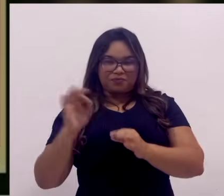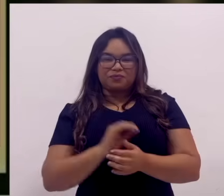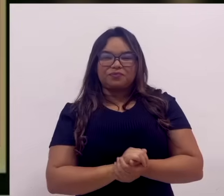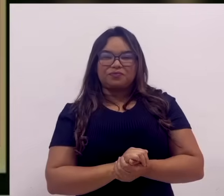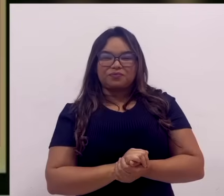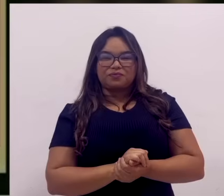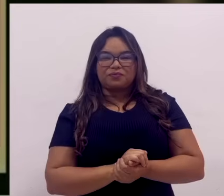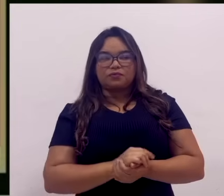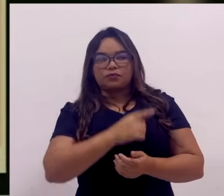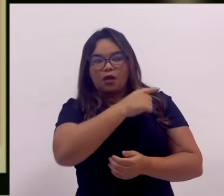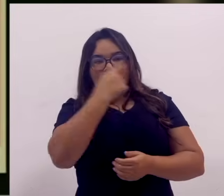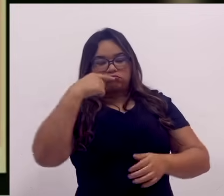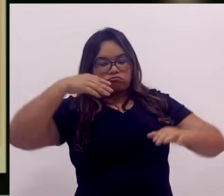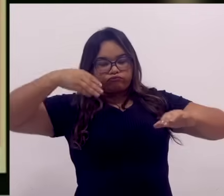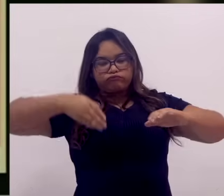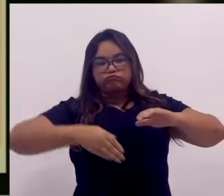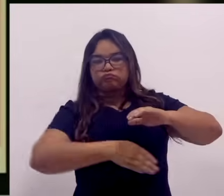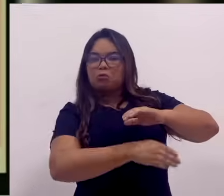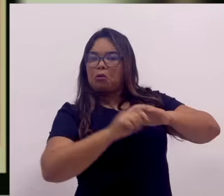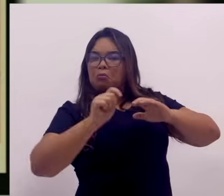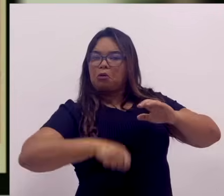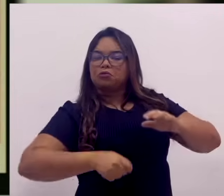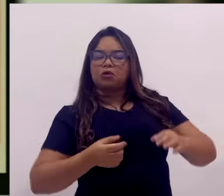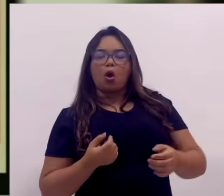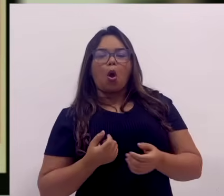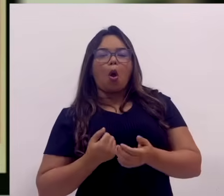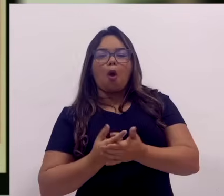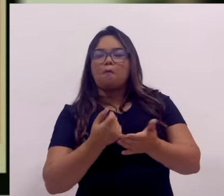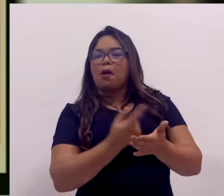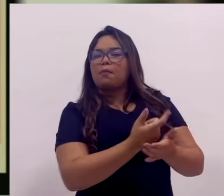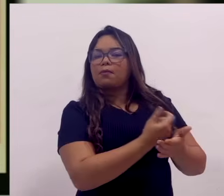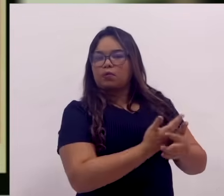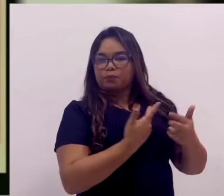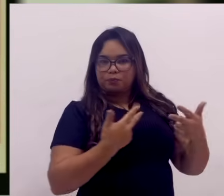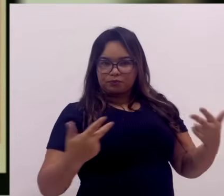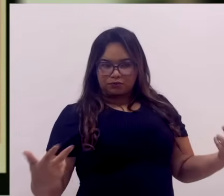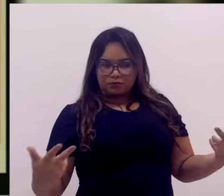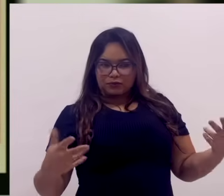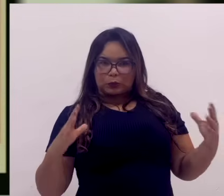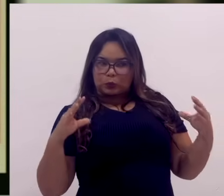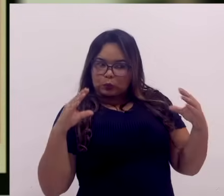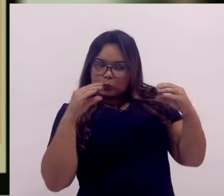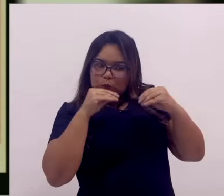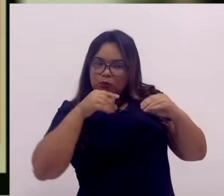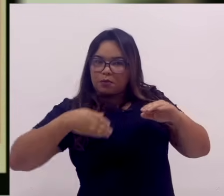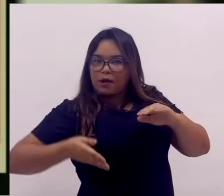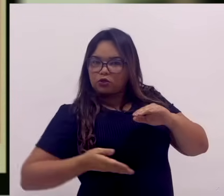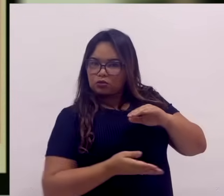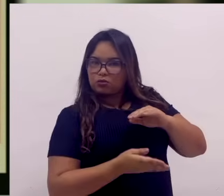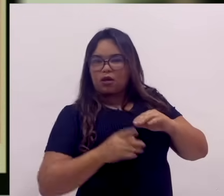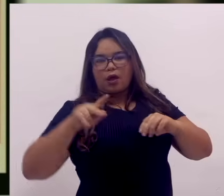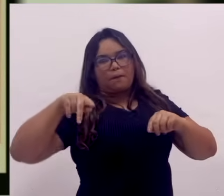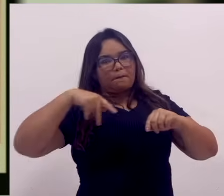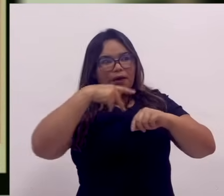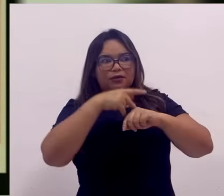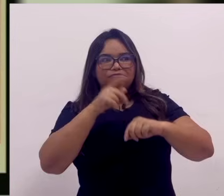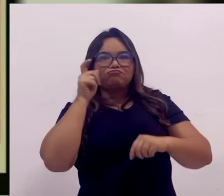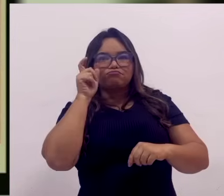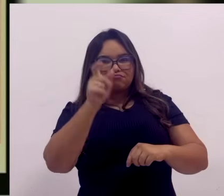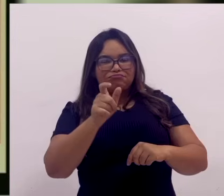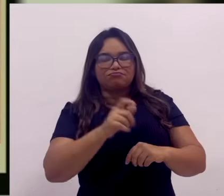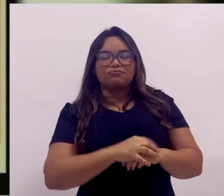Estes são canais subterrâneos onde você pode fazer compras, mas é bem escuro lá embaixo. Com certeza é um país